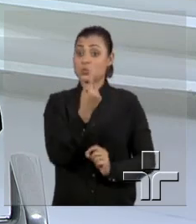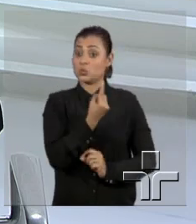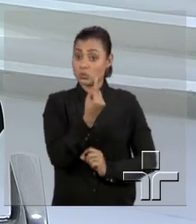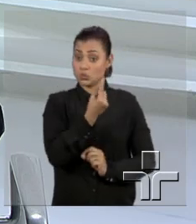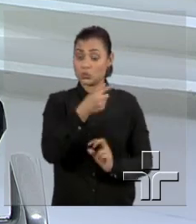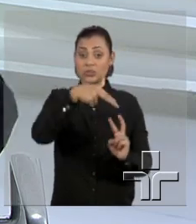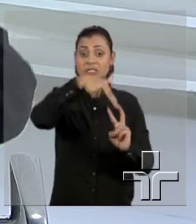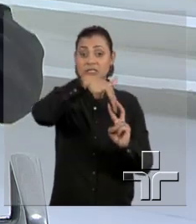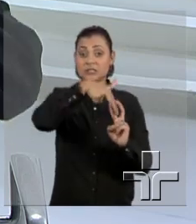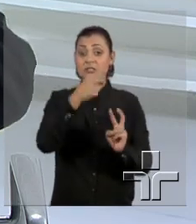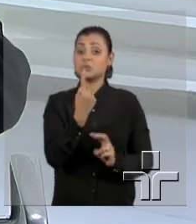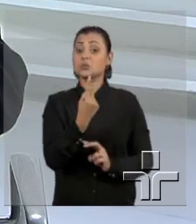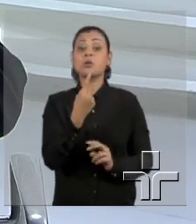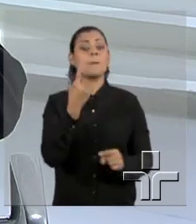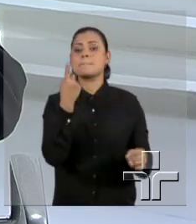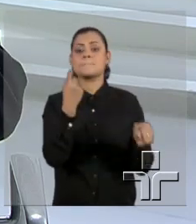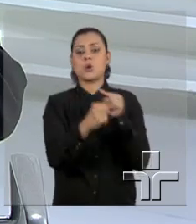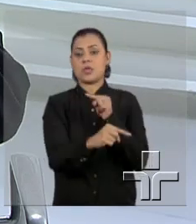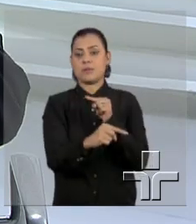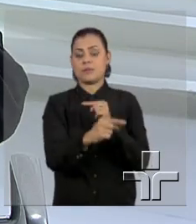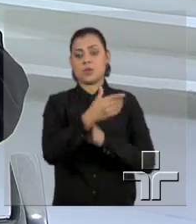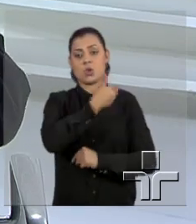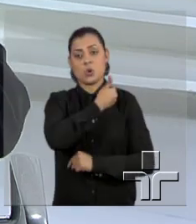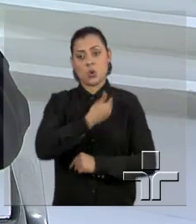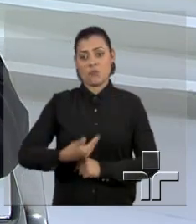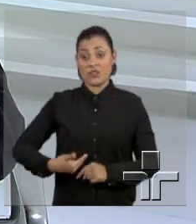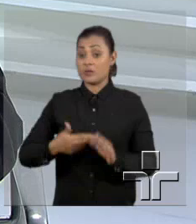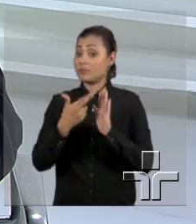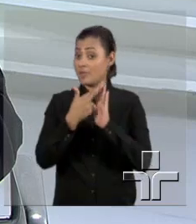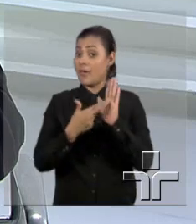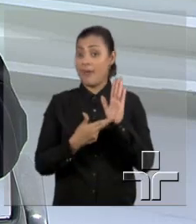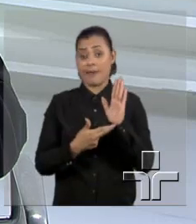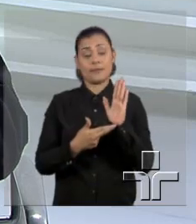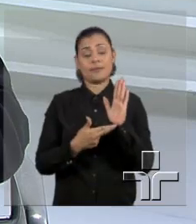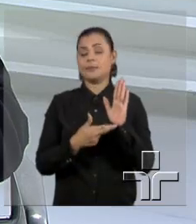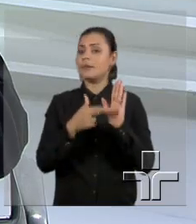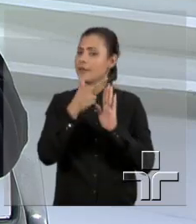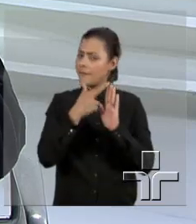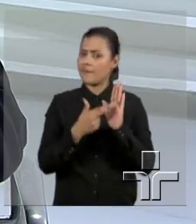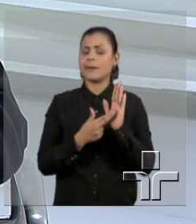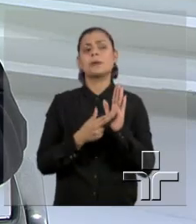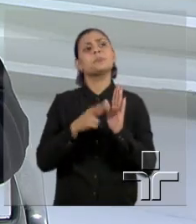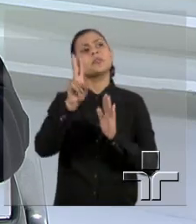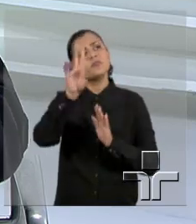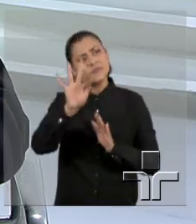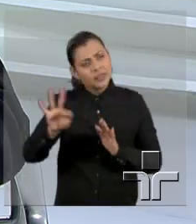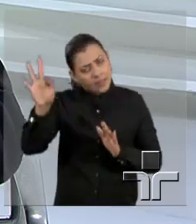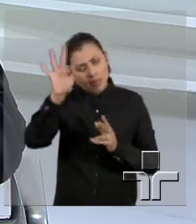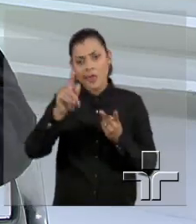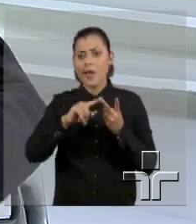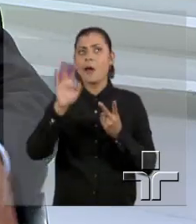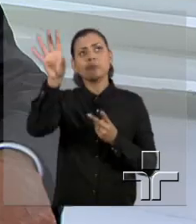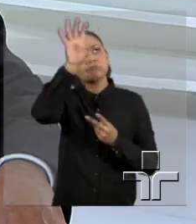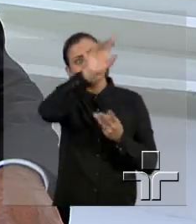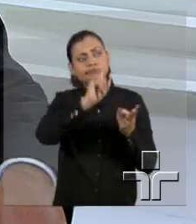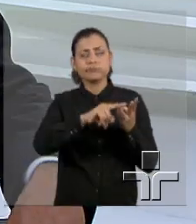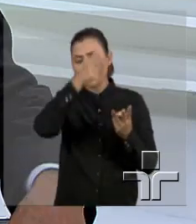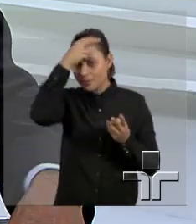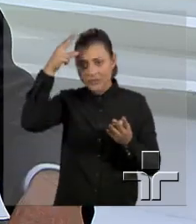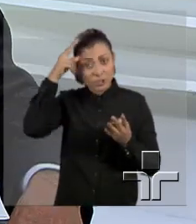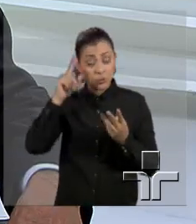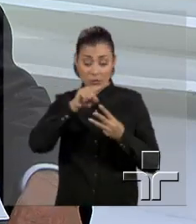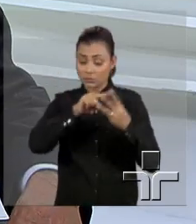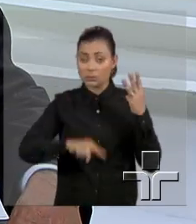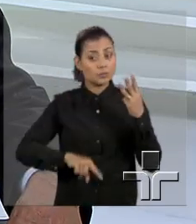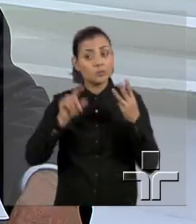é, proíbe que o Estado, numa regra panfederativa, União, Estados, Distrito Federal, município, nenhum